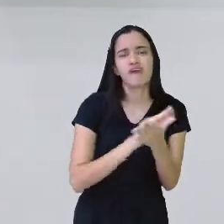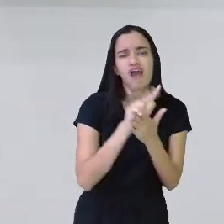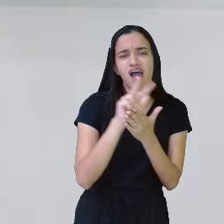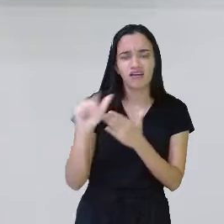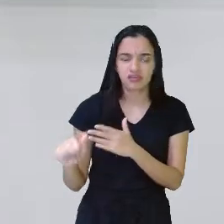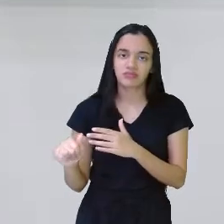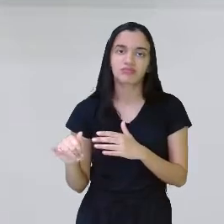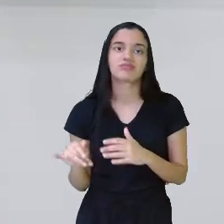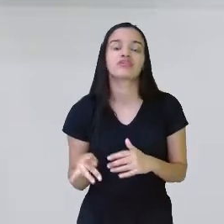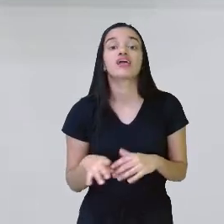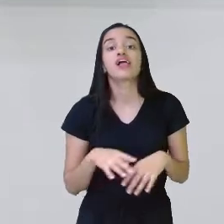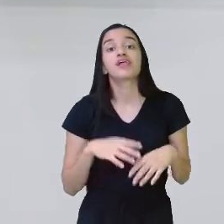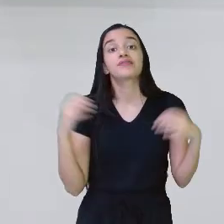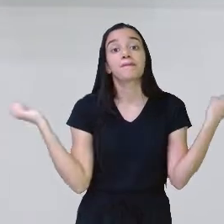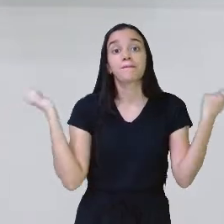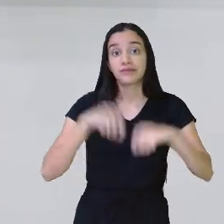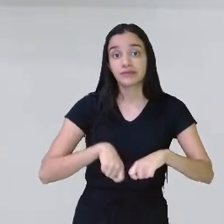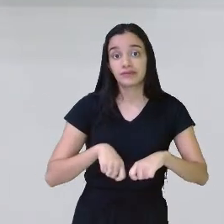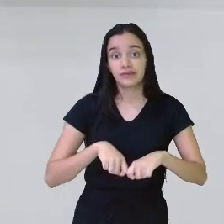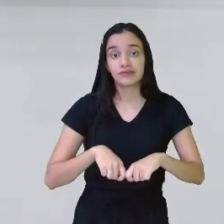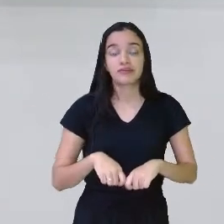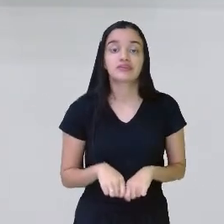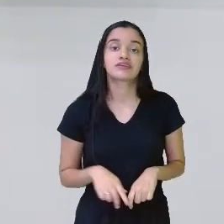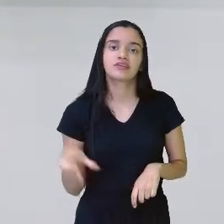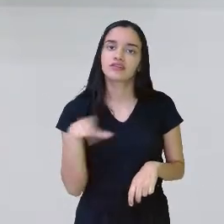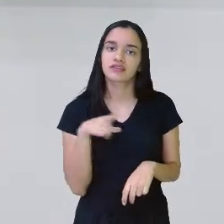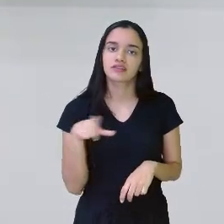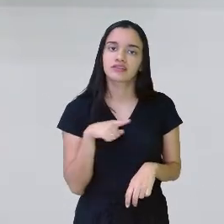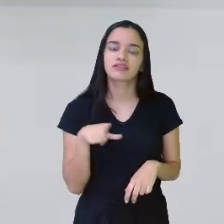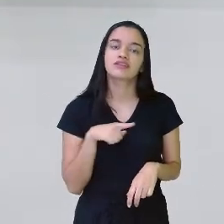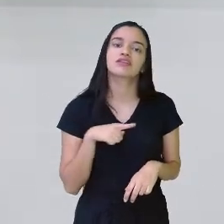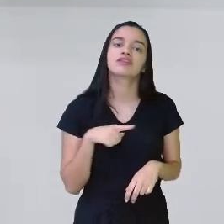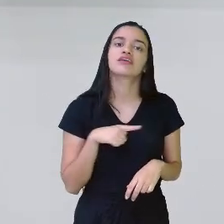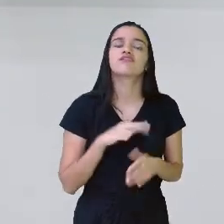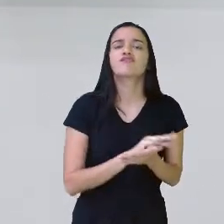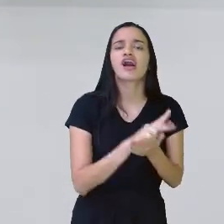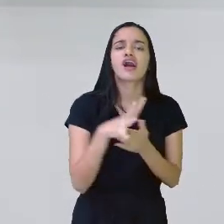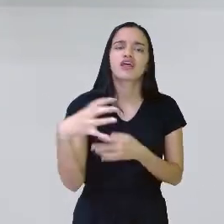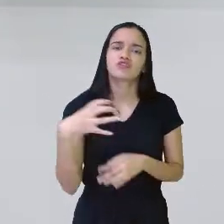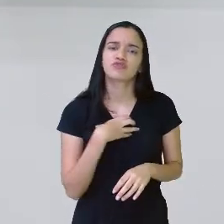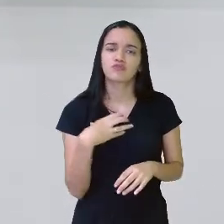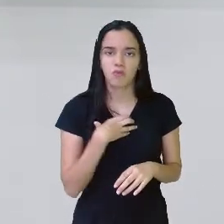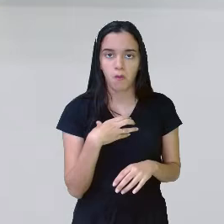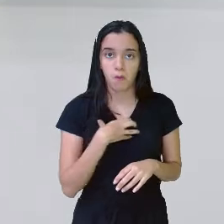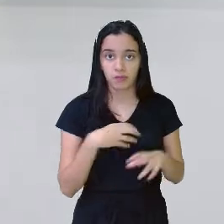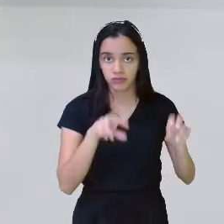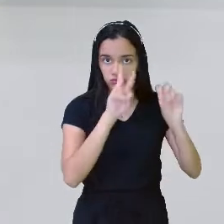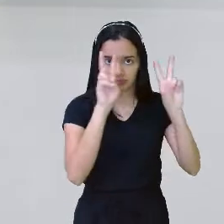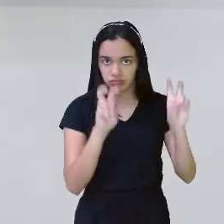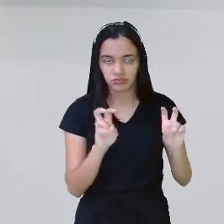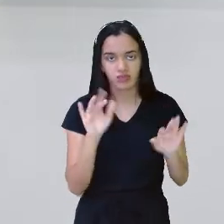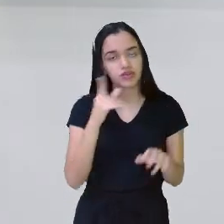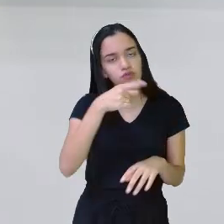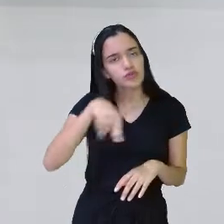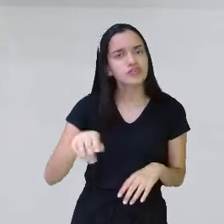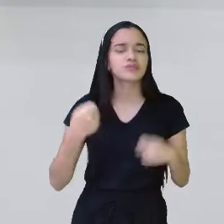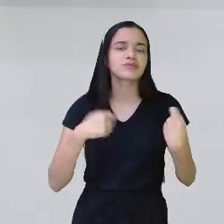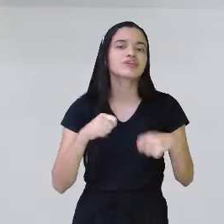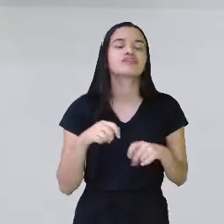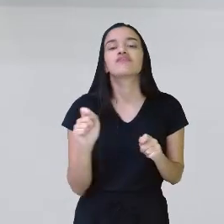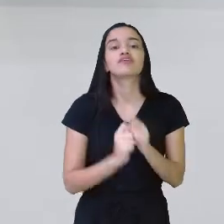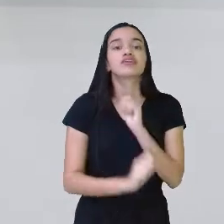infinidade de possibilidades. A gente tem muitas maneiras de abordar esse tema. Então, o que vocês precisam fazer?